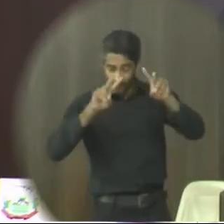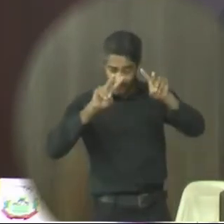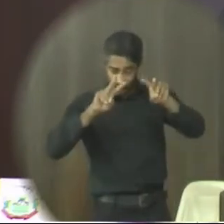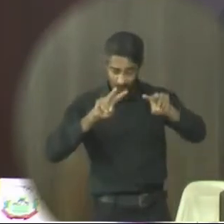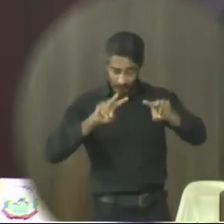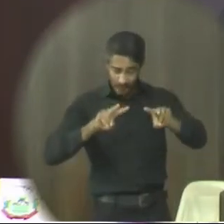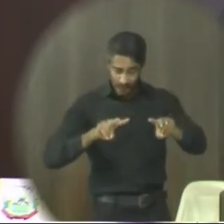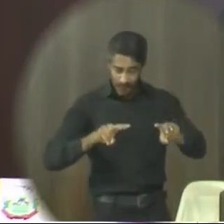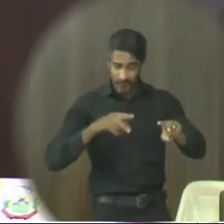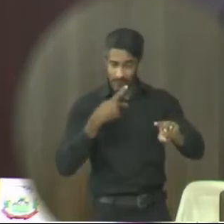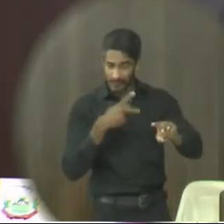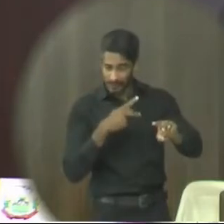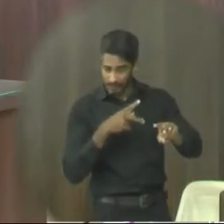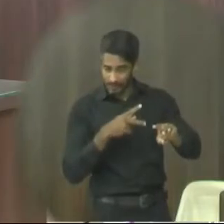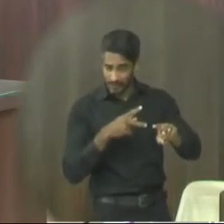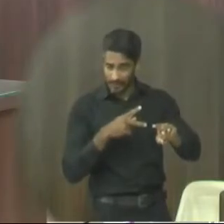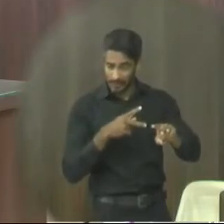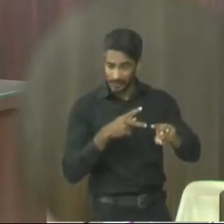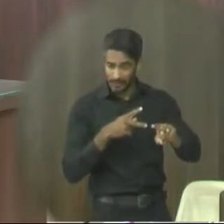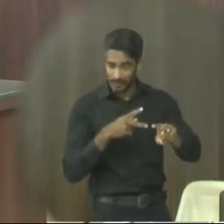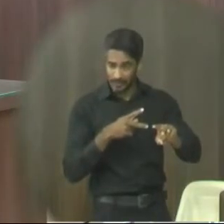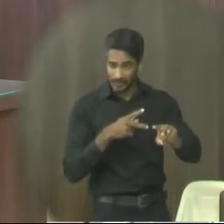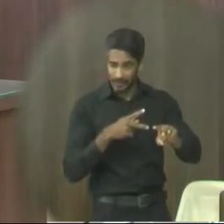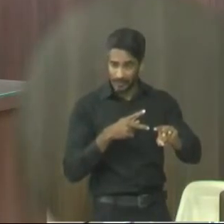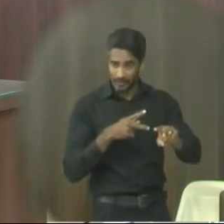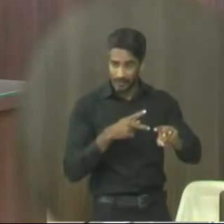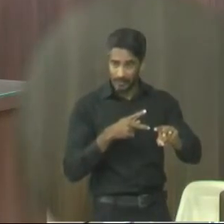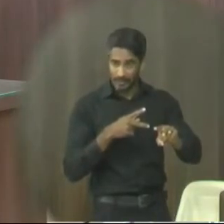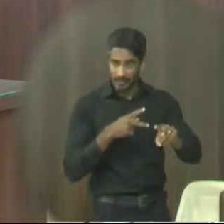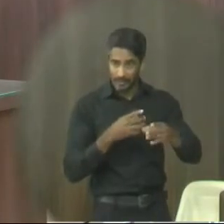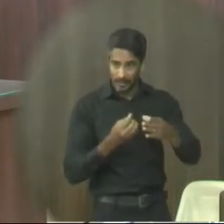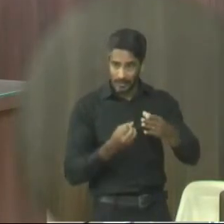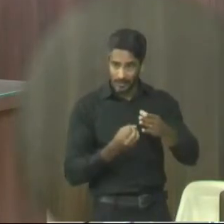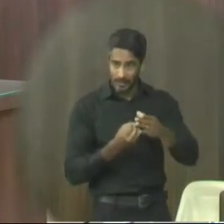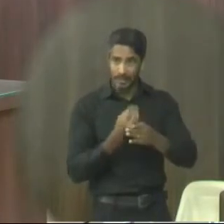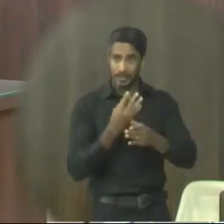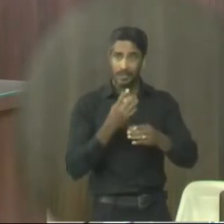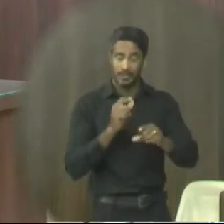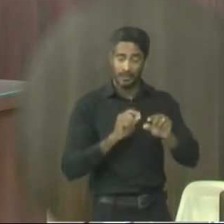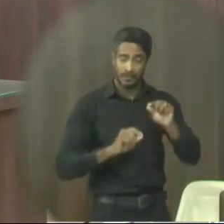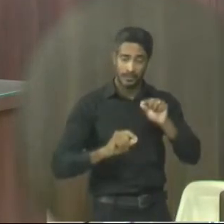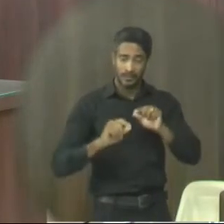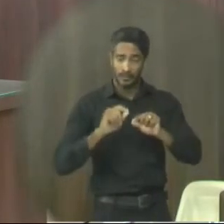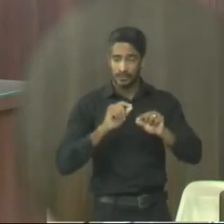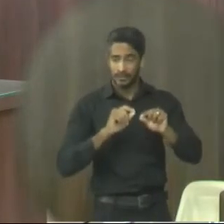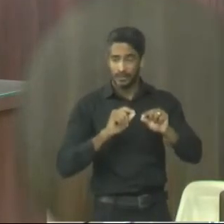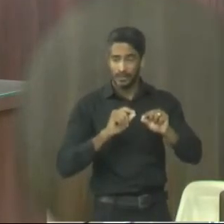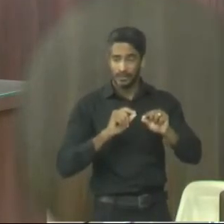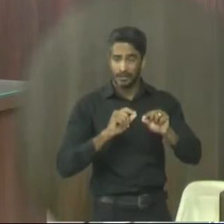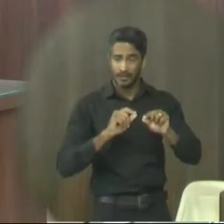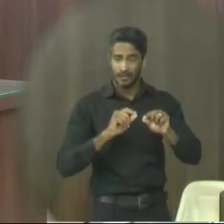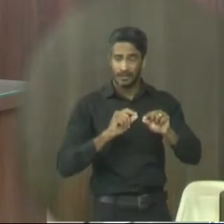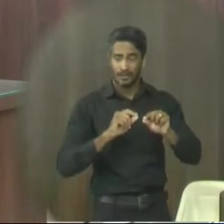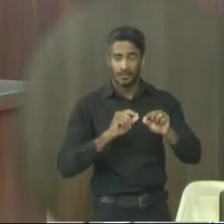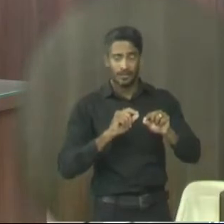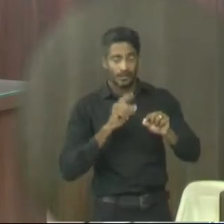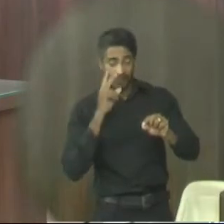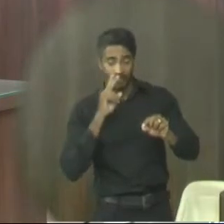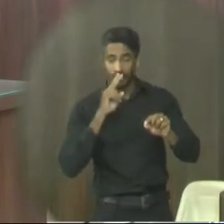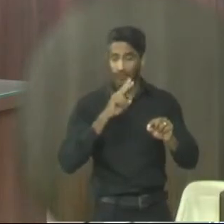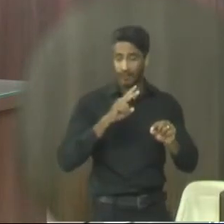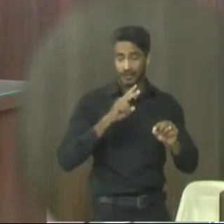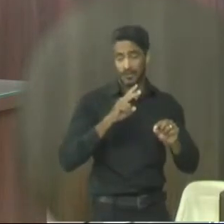examine-se, sancionada-se, está-se criando-se um dispêndio não previsto no